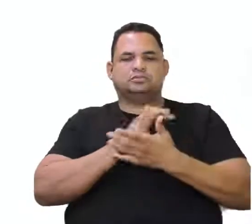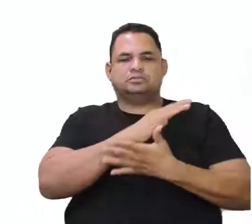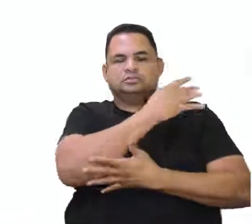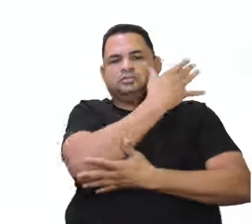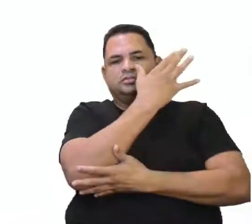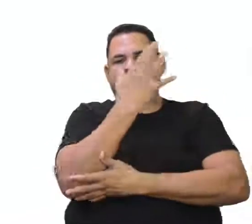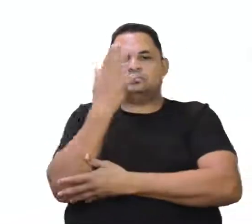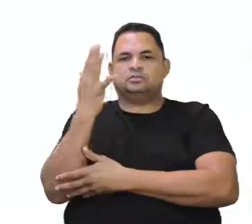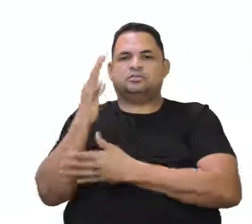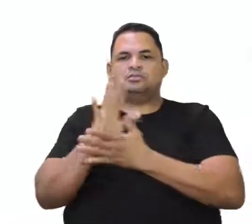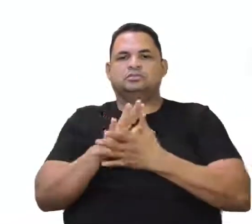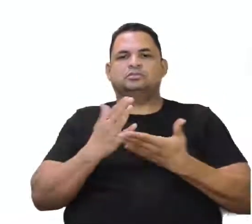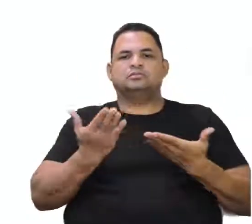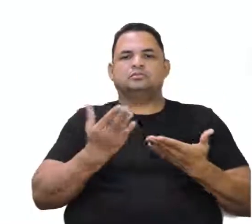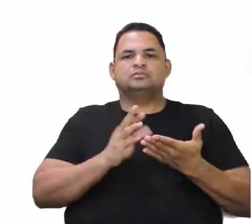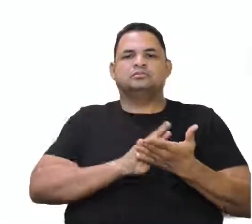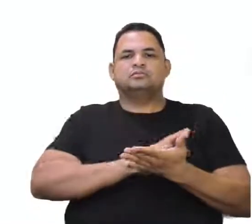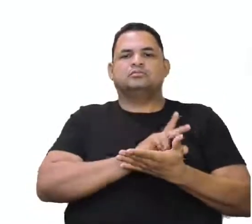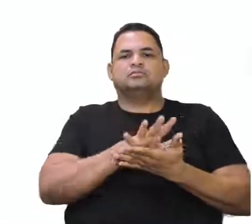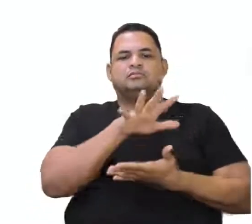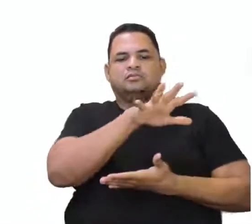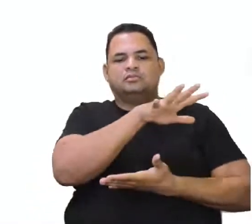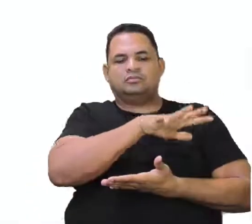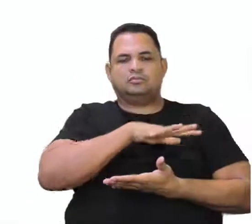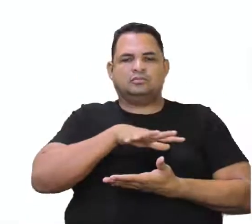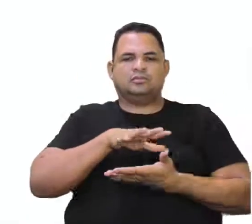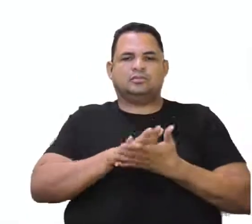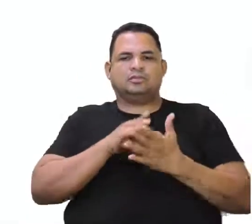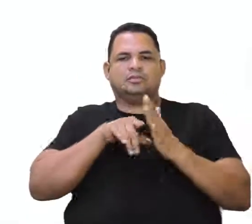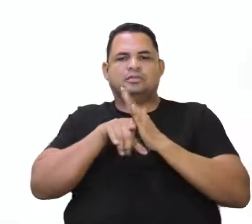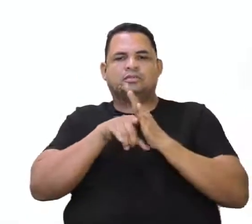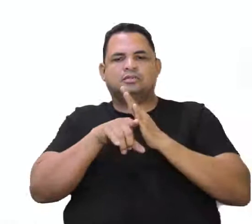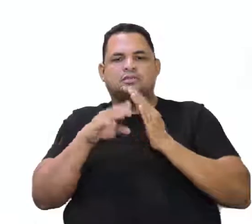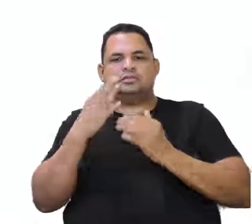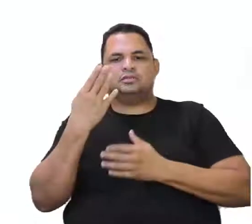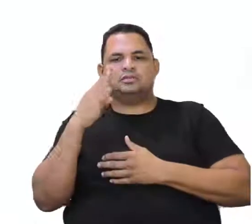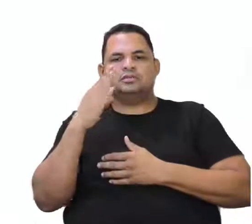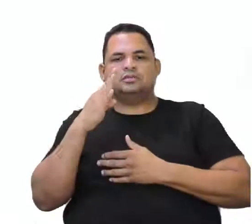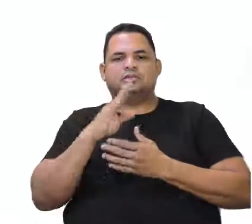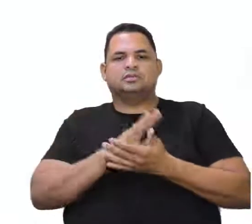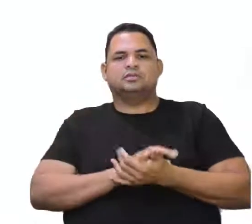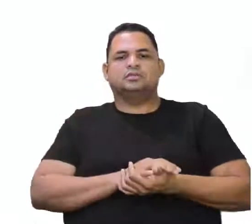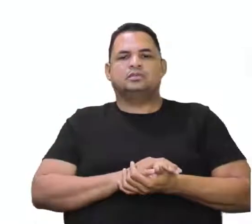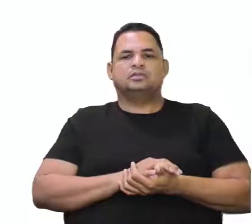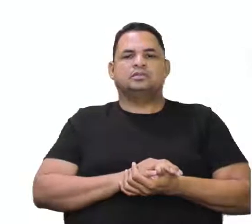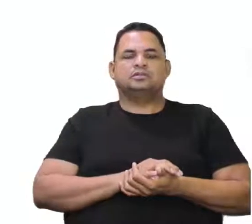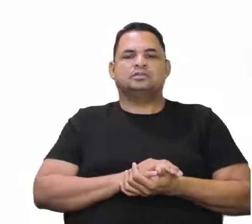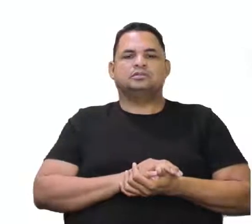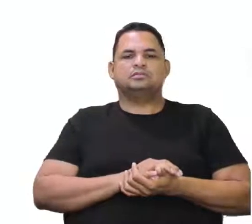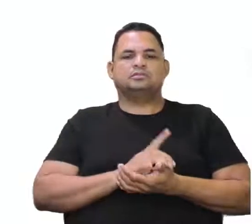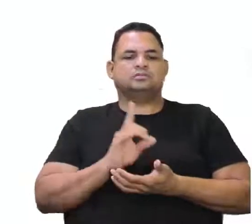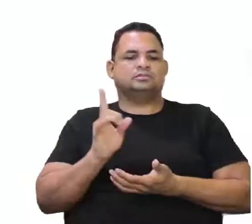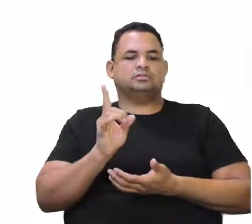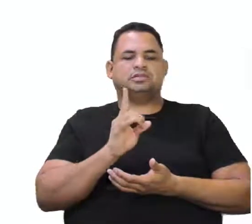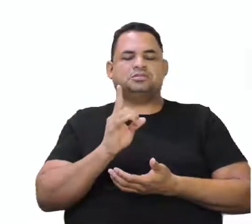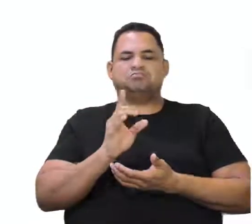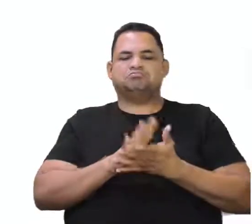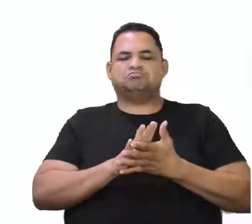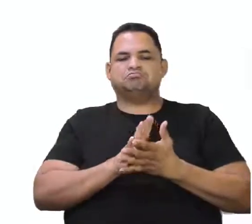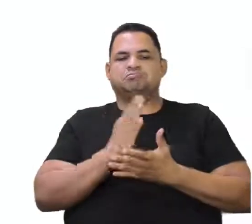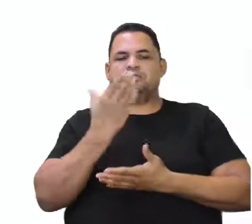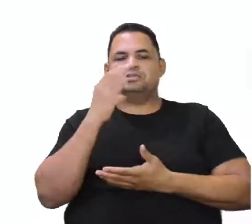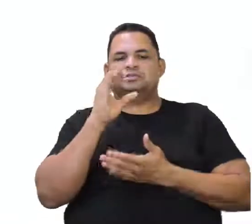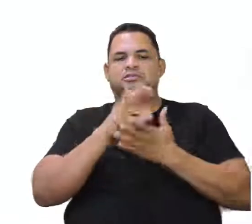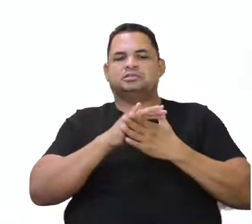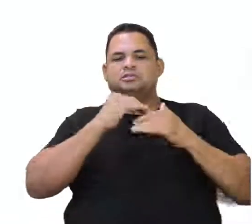natureza, assim como vários outros campos de estudo da biologia. Ela não é uma